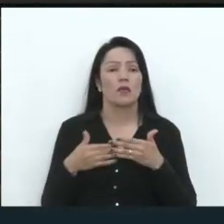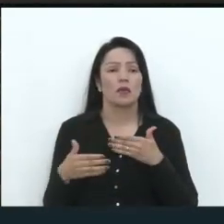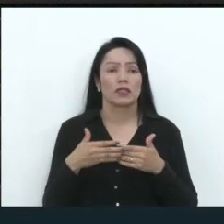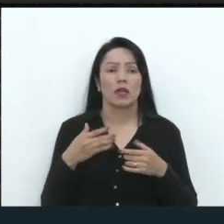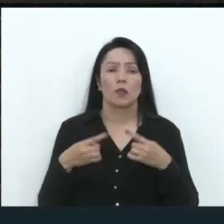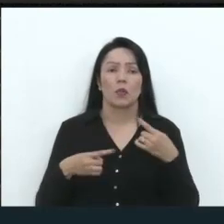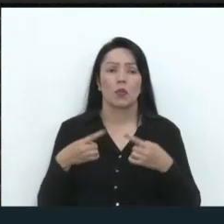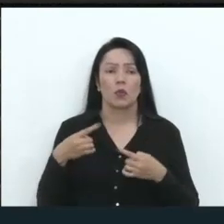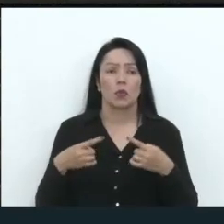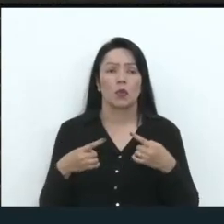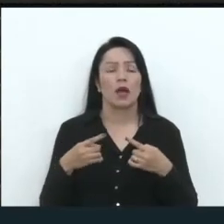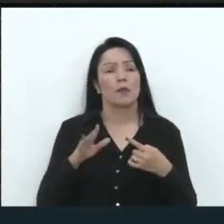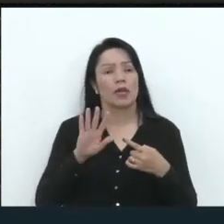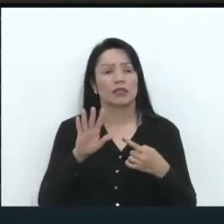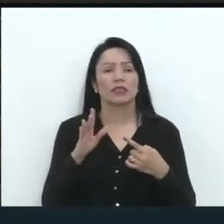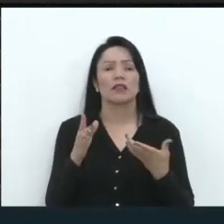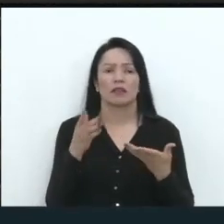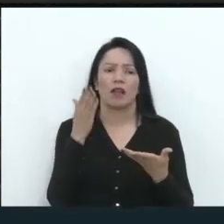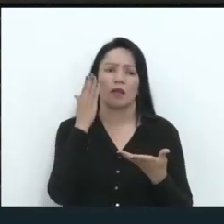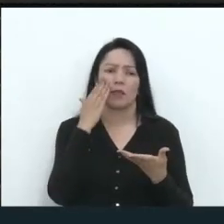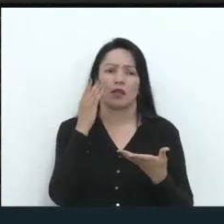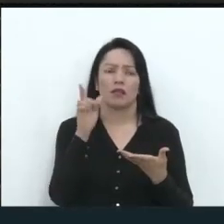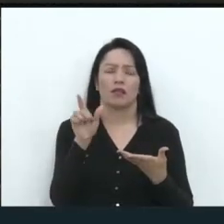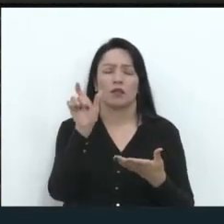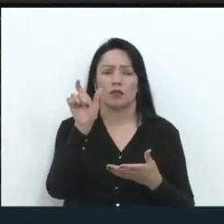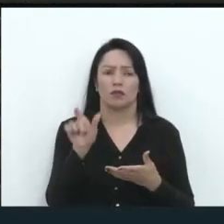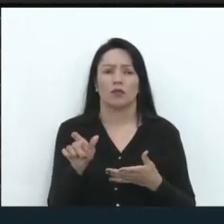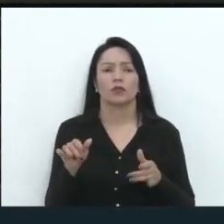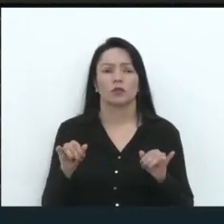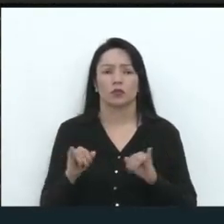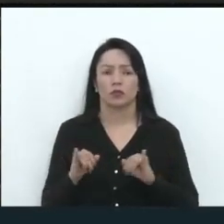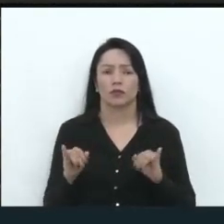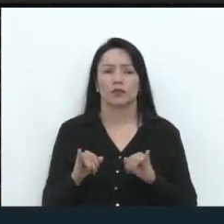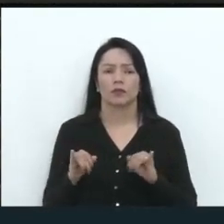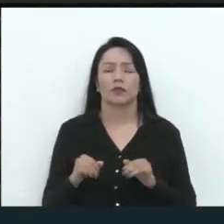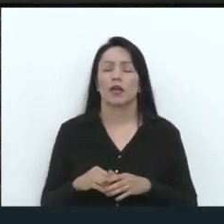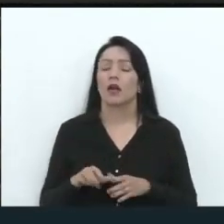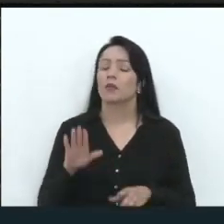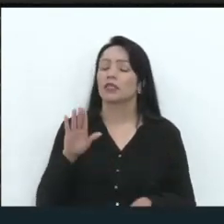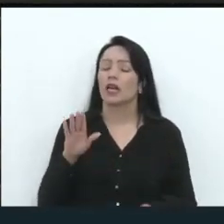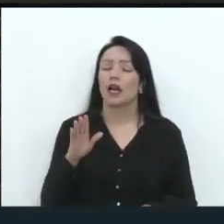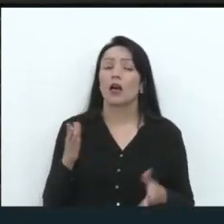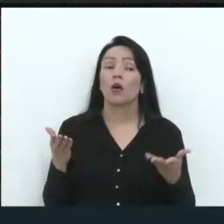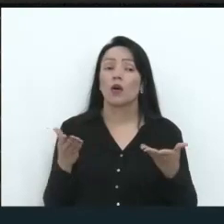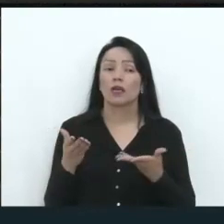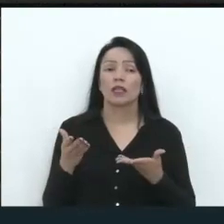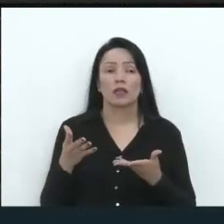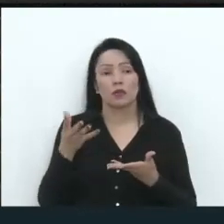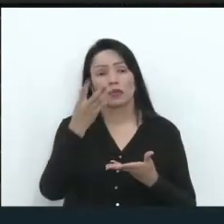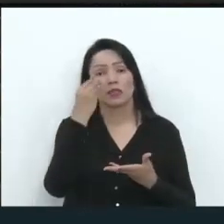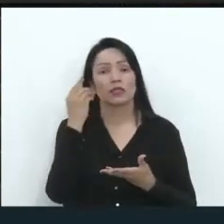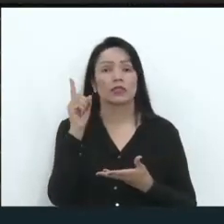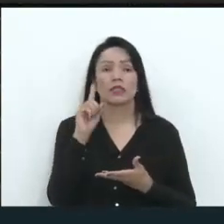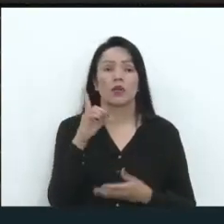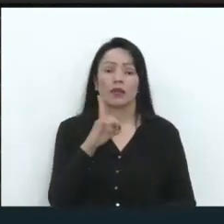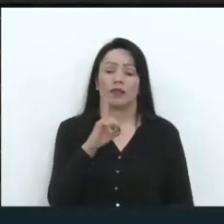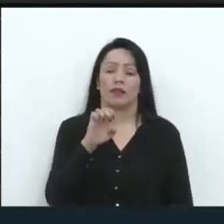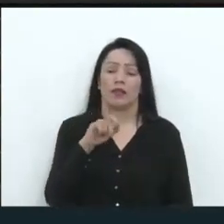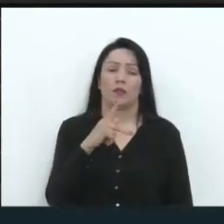mas há de reconhecer o que esse homem sofreu. Mas, presidente, não posso também esquecer de falar do Depan, né?